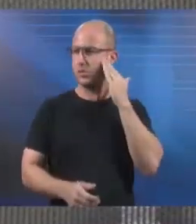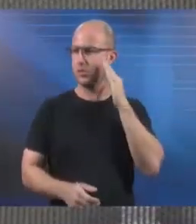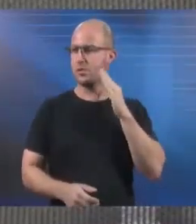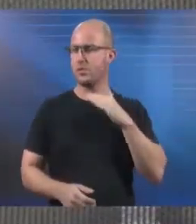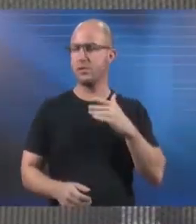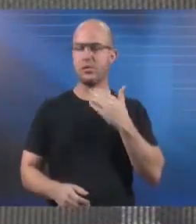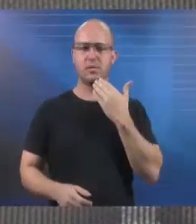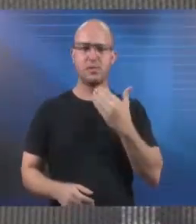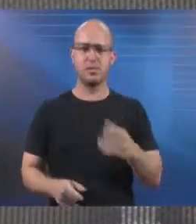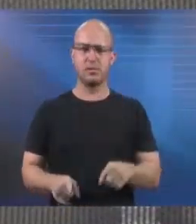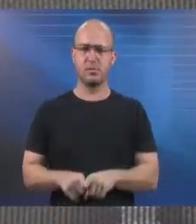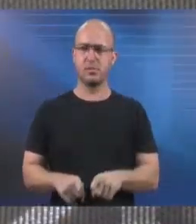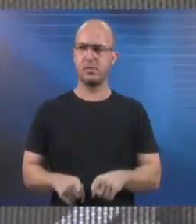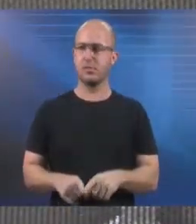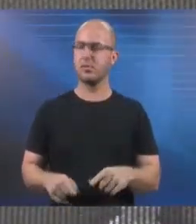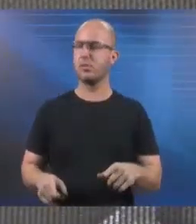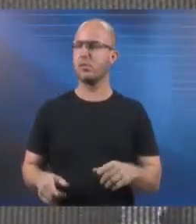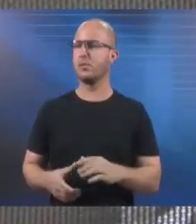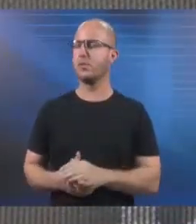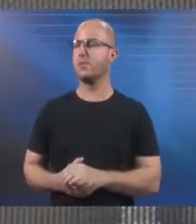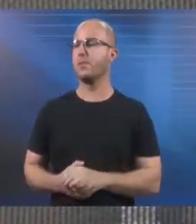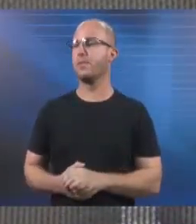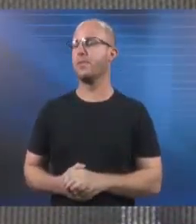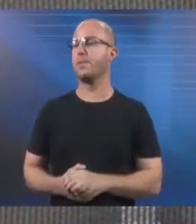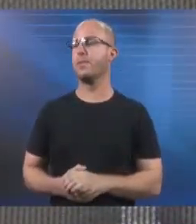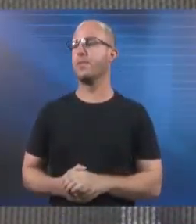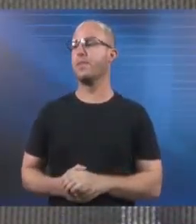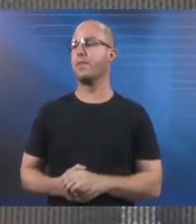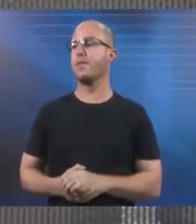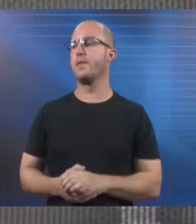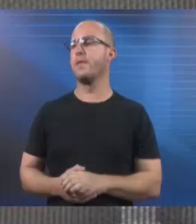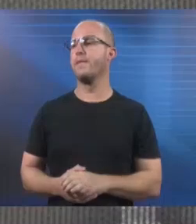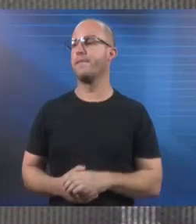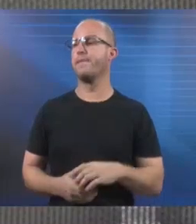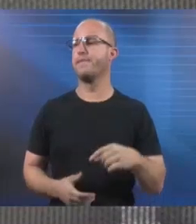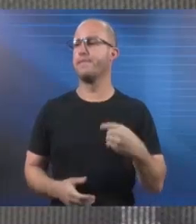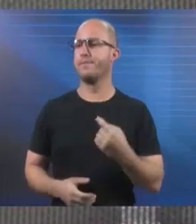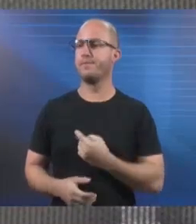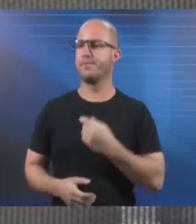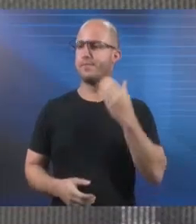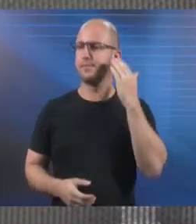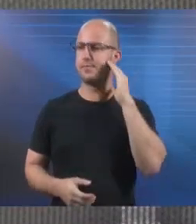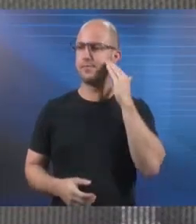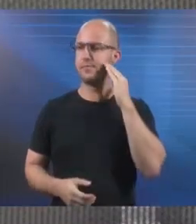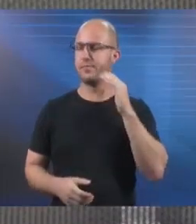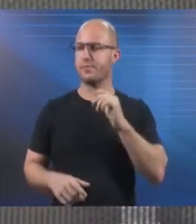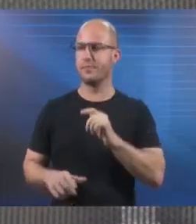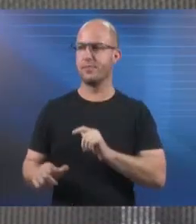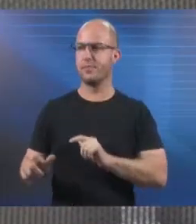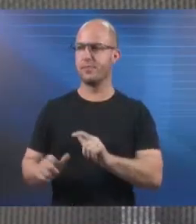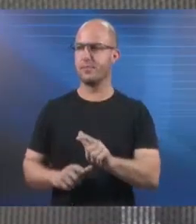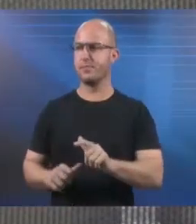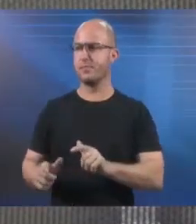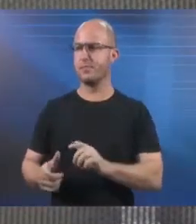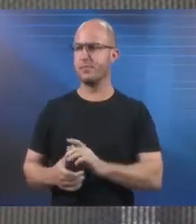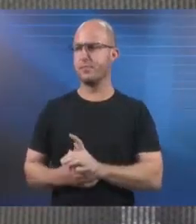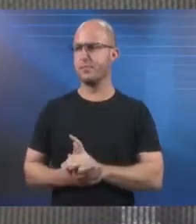do pleito assim também quero dizer que a gente entende a importância eh do